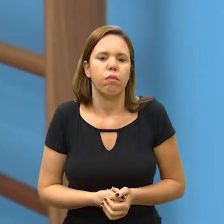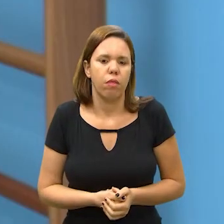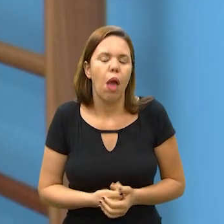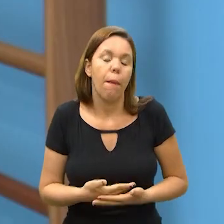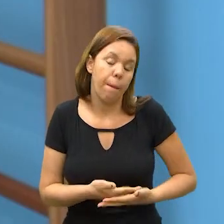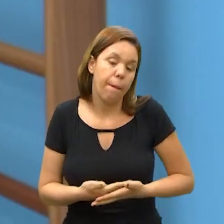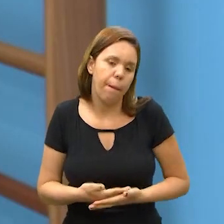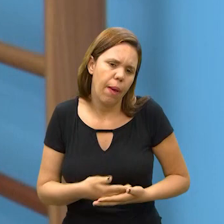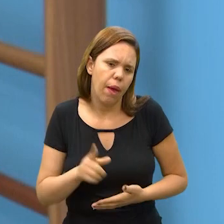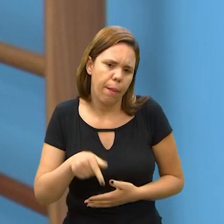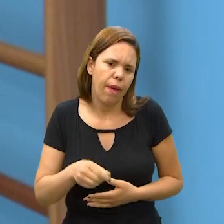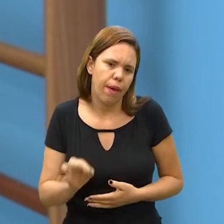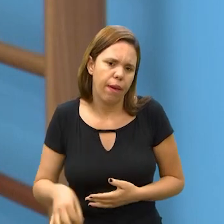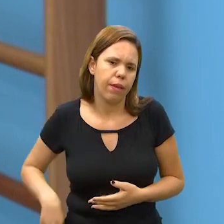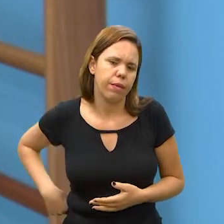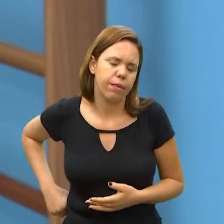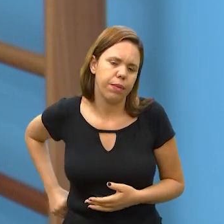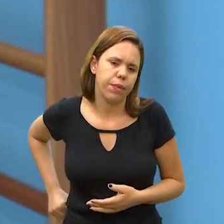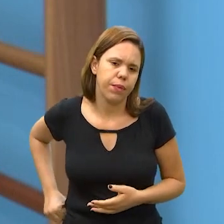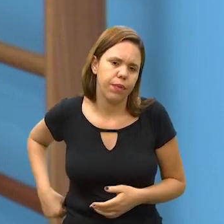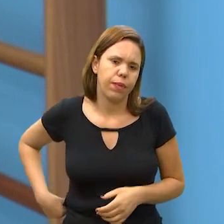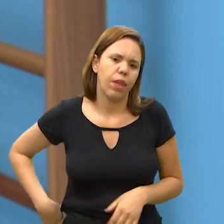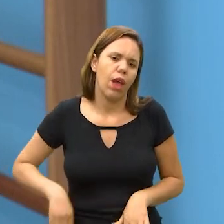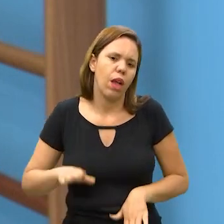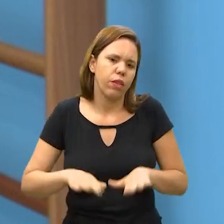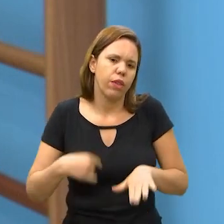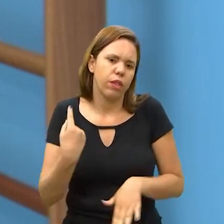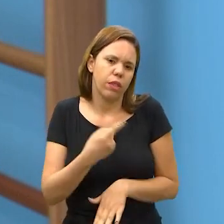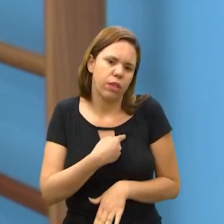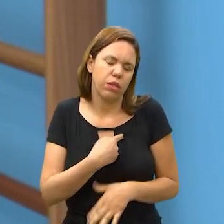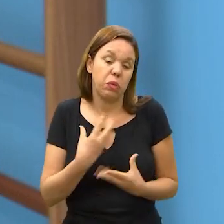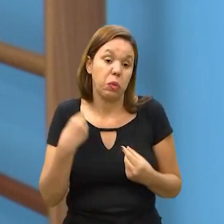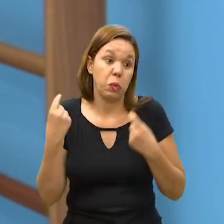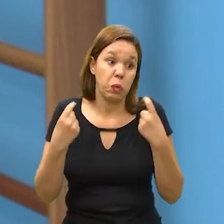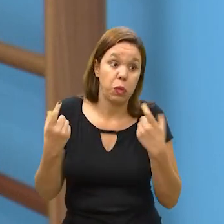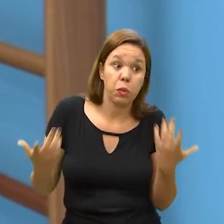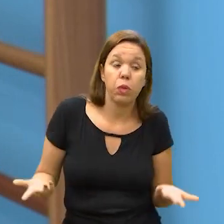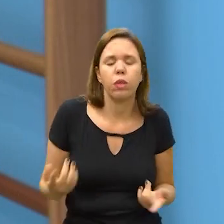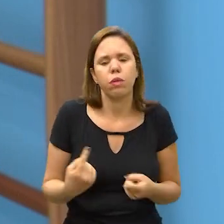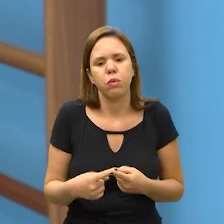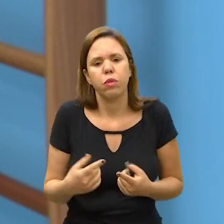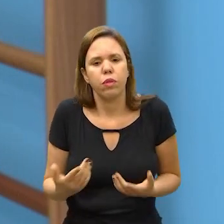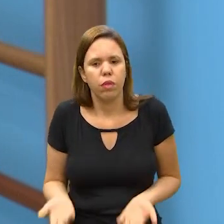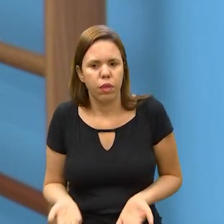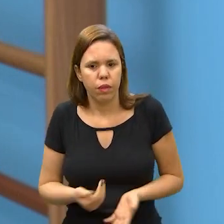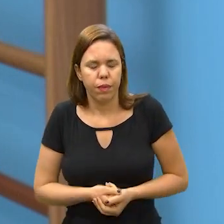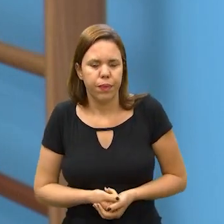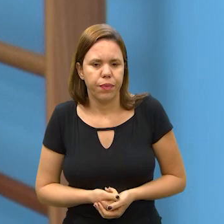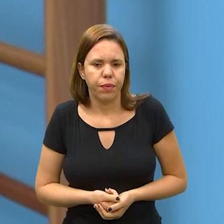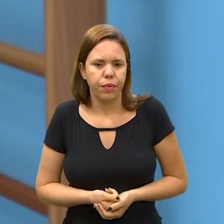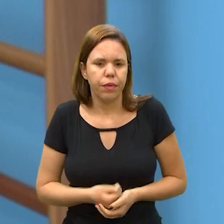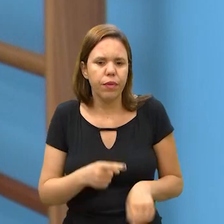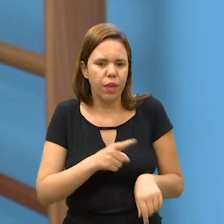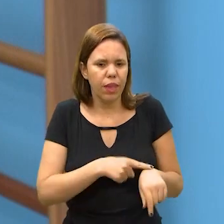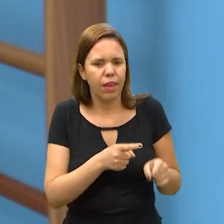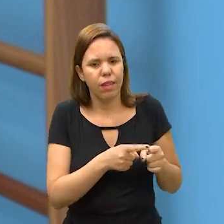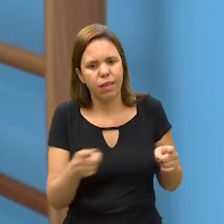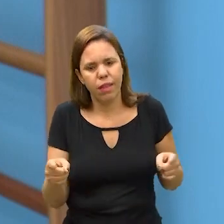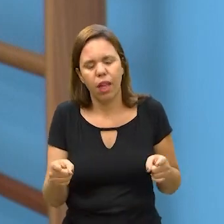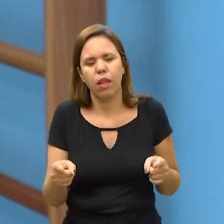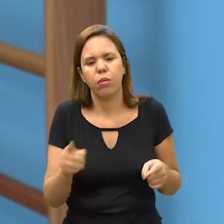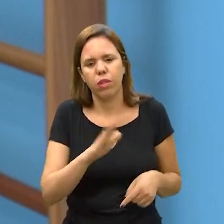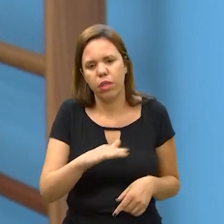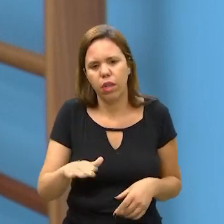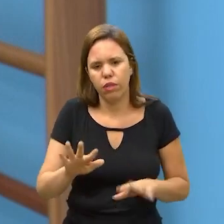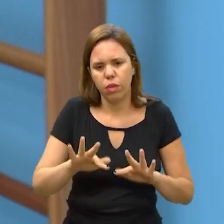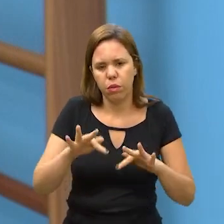bebê, né? O ideal seria o bebê. E às vezes a gente fica muito preocupado porque esse tempo passa da criança. Às vezes